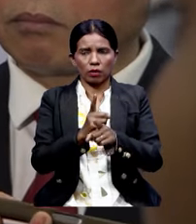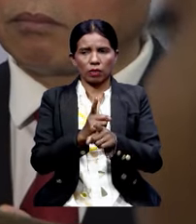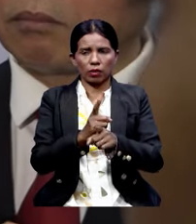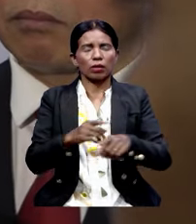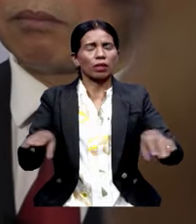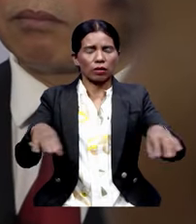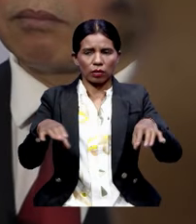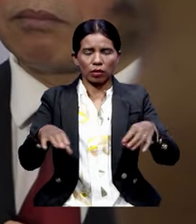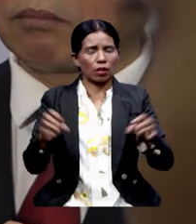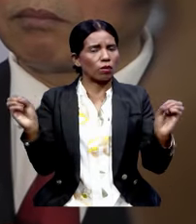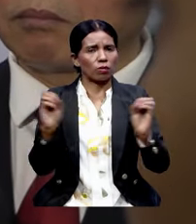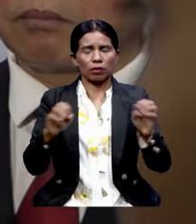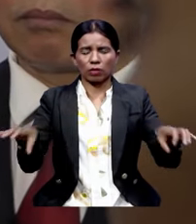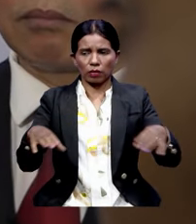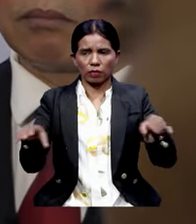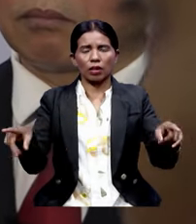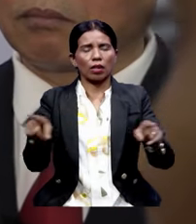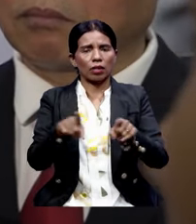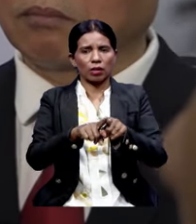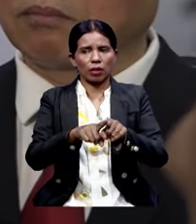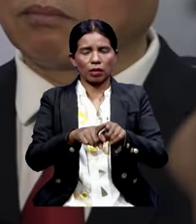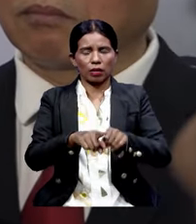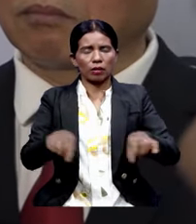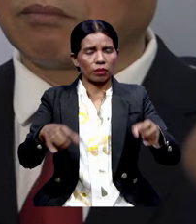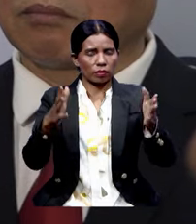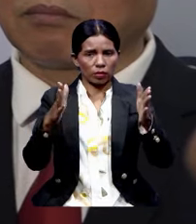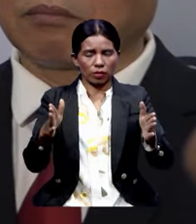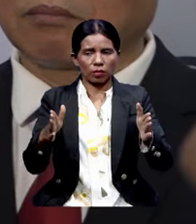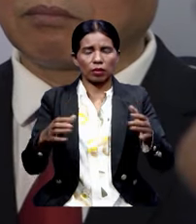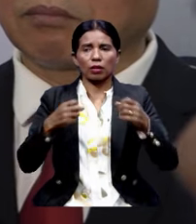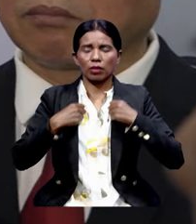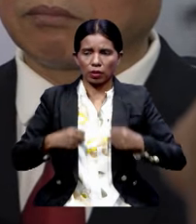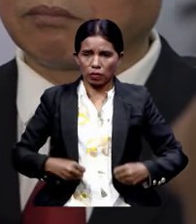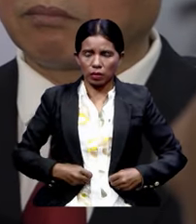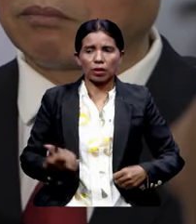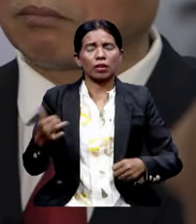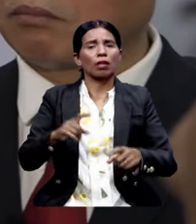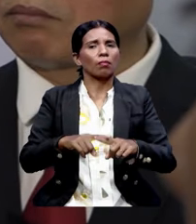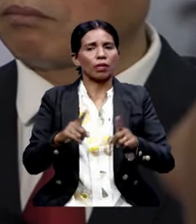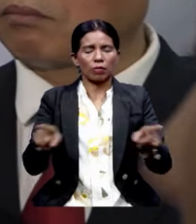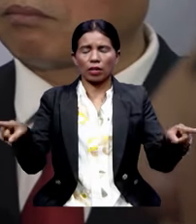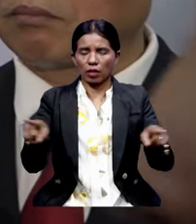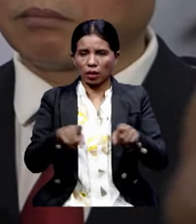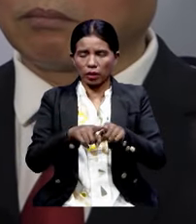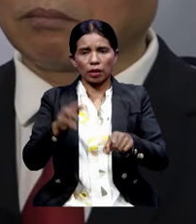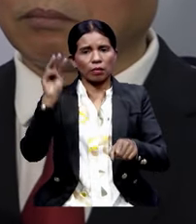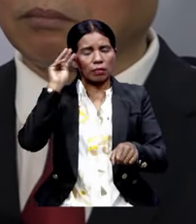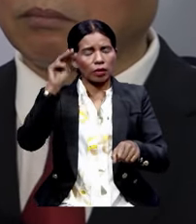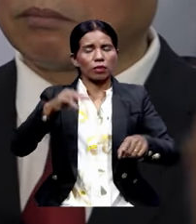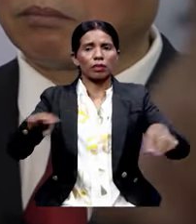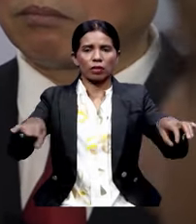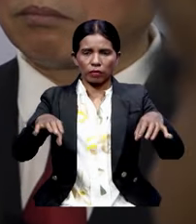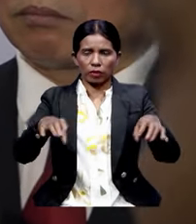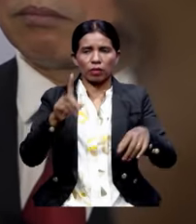jove, laos da posição e da ba funcionário, profissionais da saúde sira, mas bem né a nessa missão